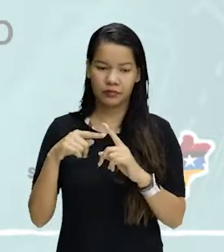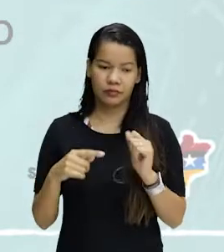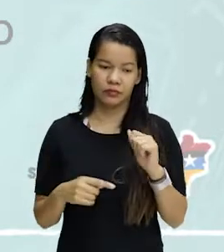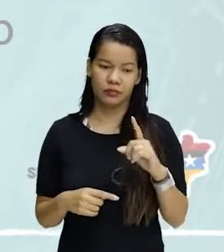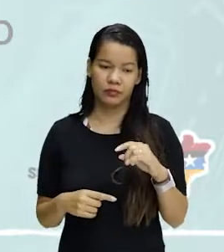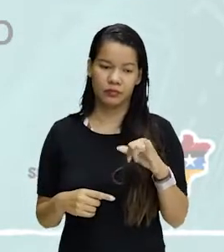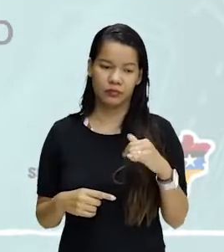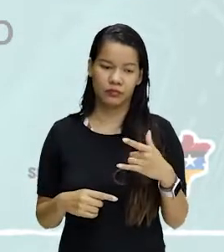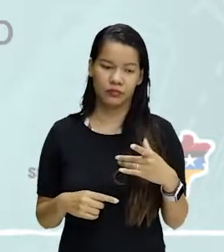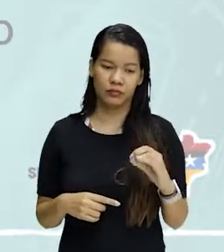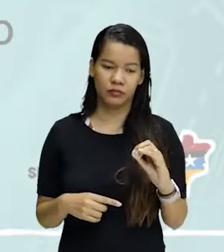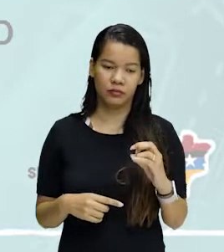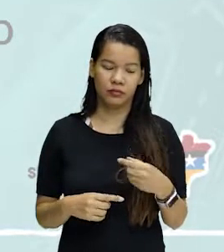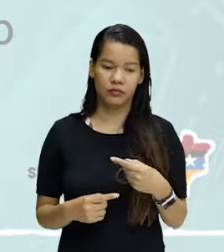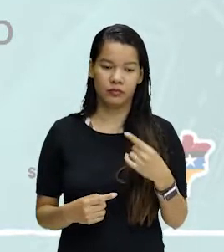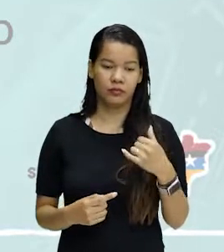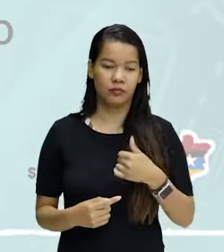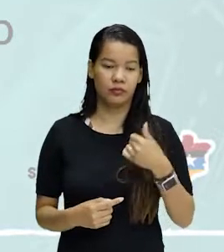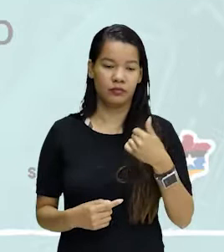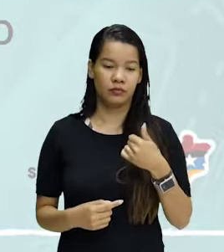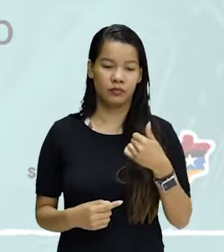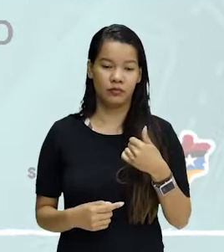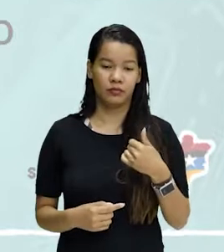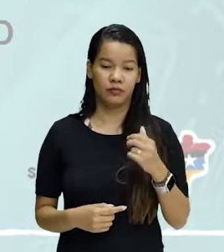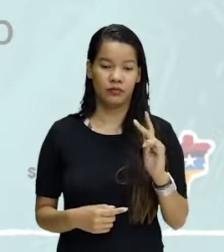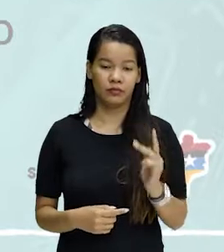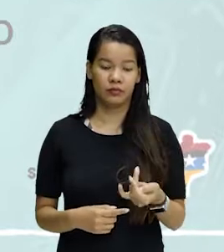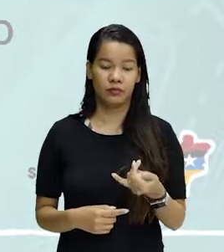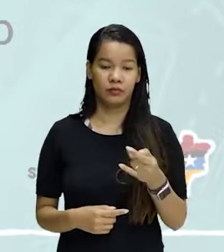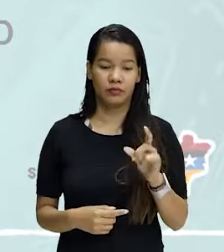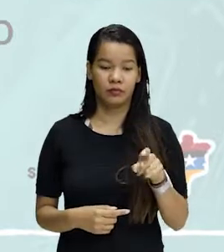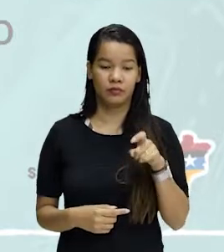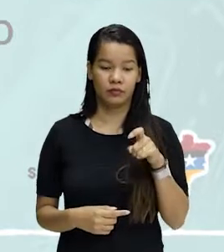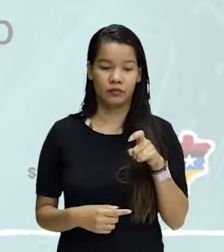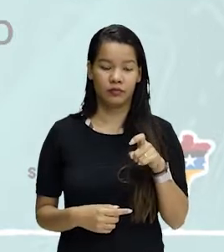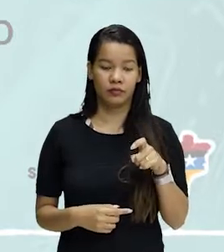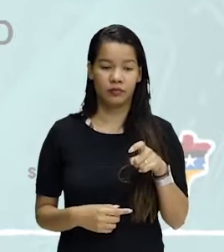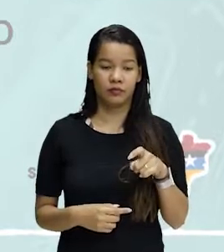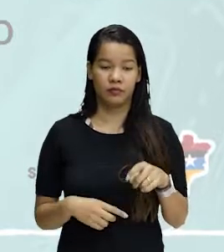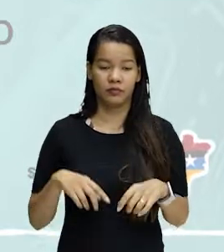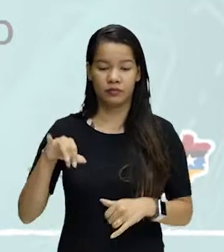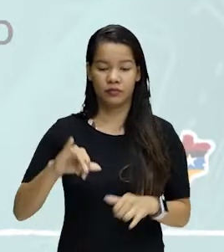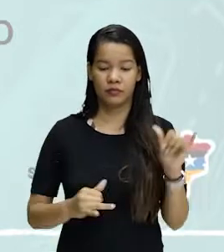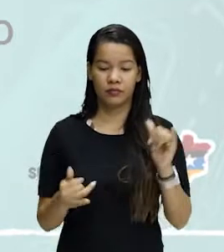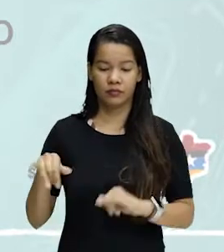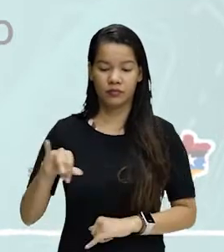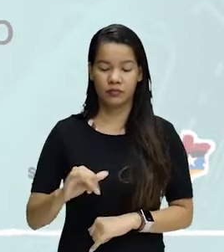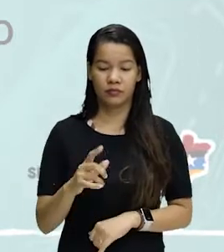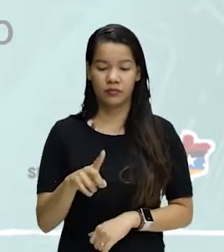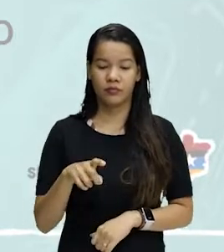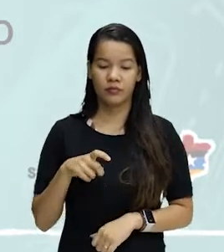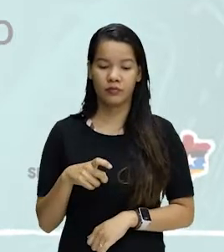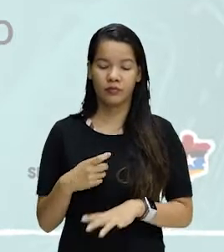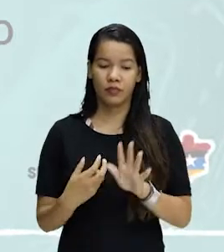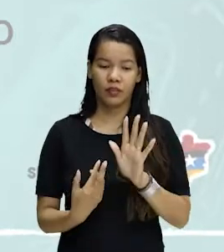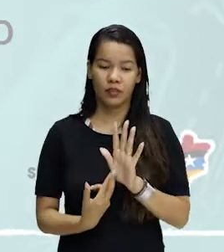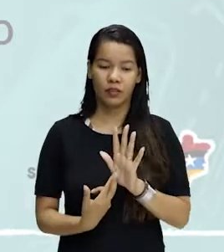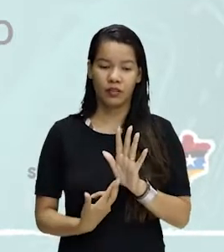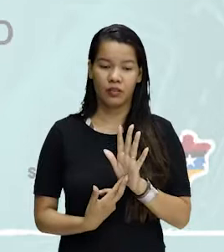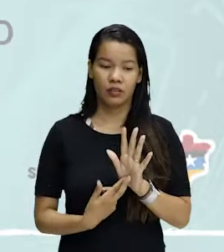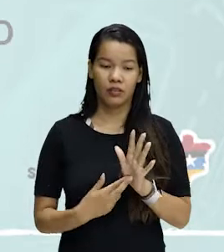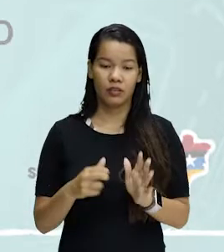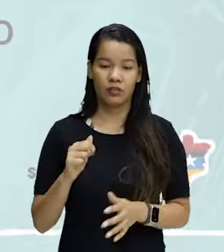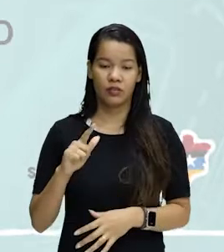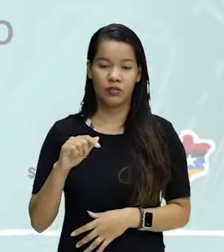Primeira adição, a adição de HX. Turma, na química, o X ele representa halogênio,